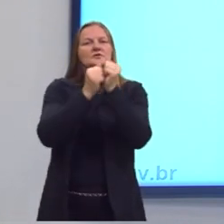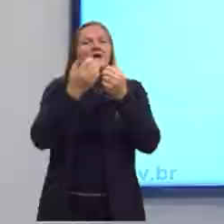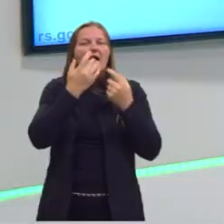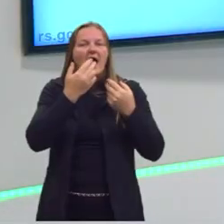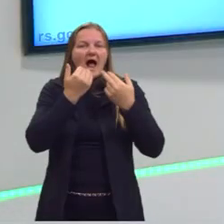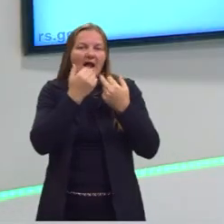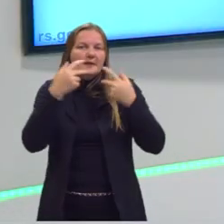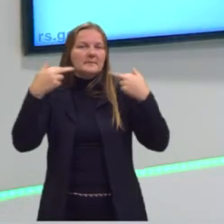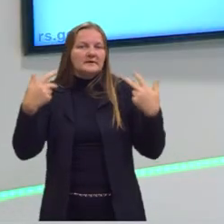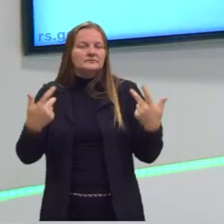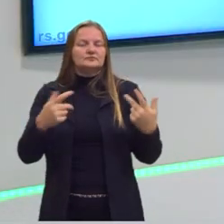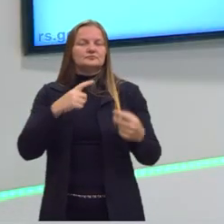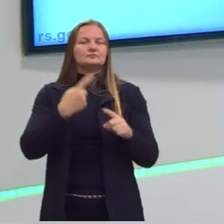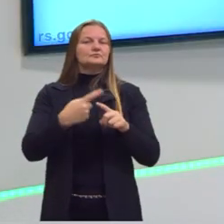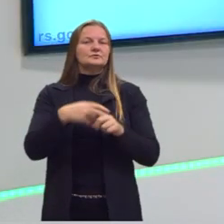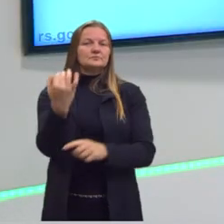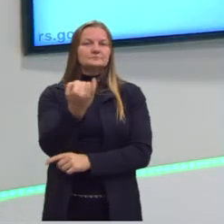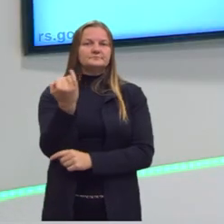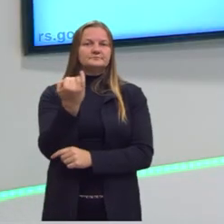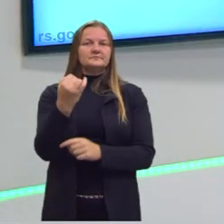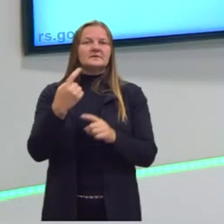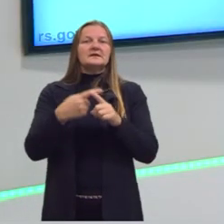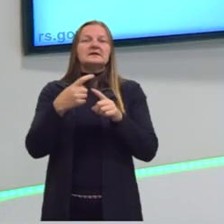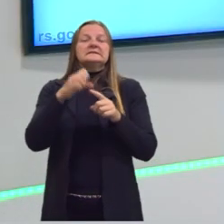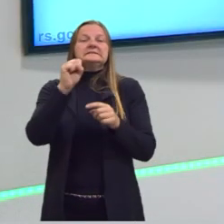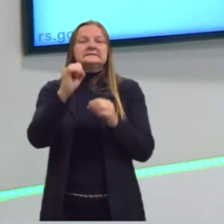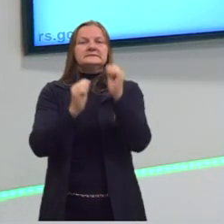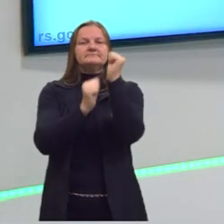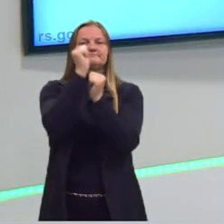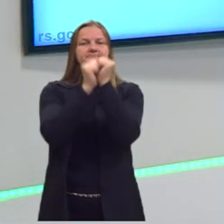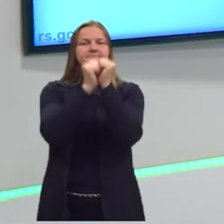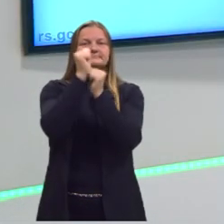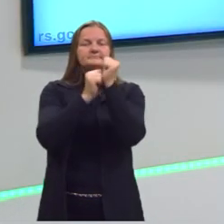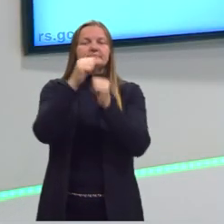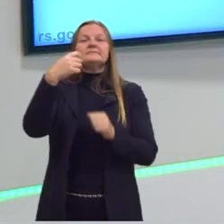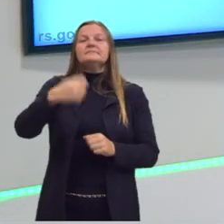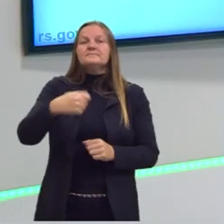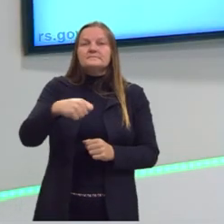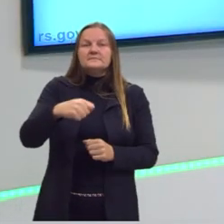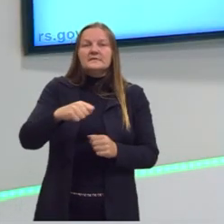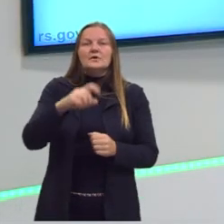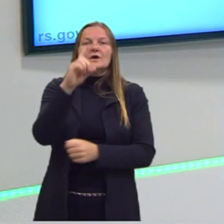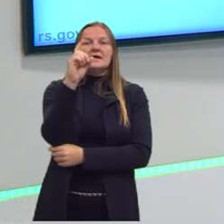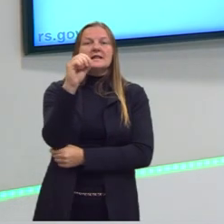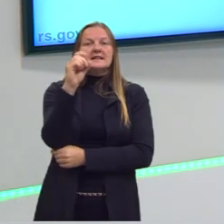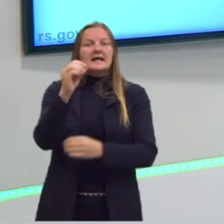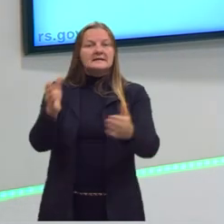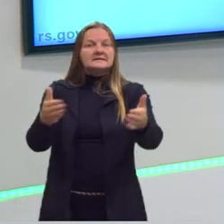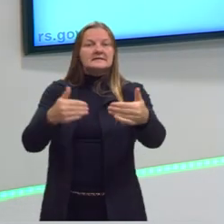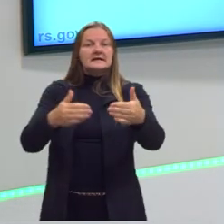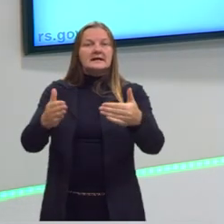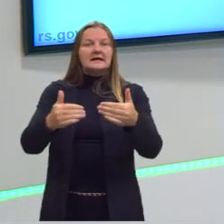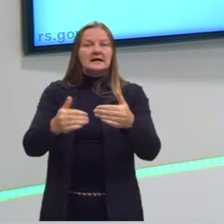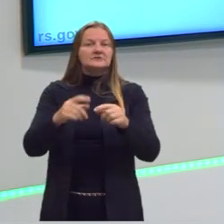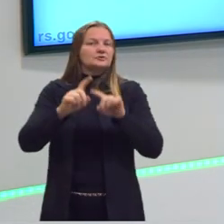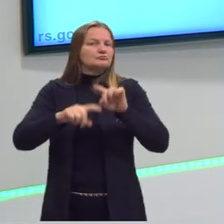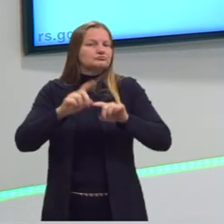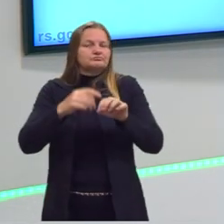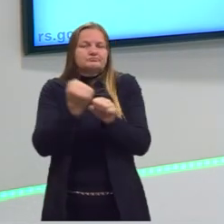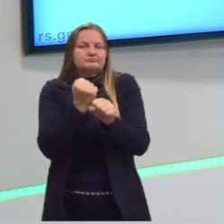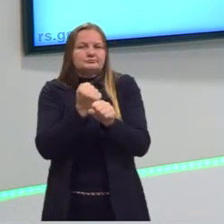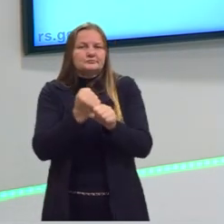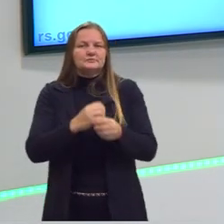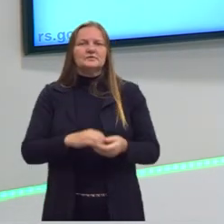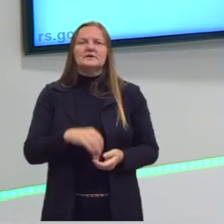alimentos em todas as indústrias porque senão indústria eu preciso de 10 caixas de determinado produto